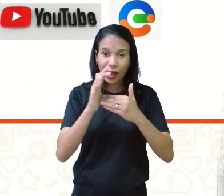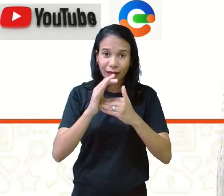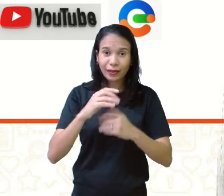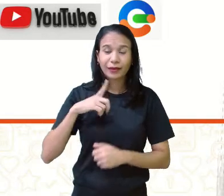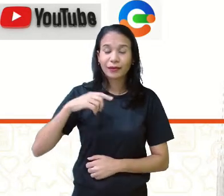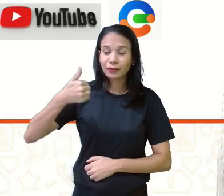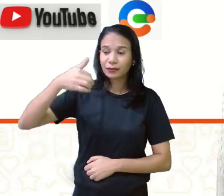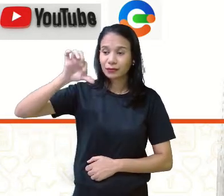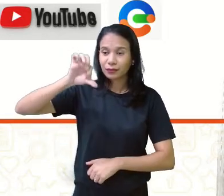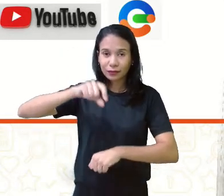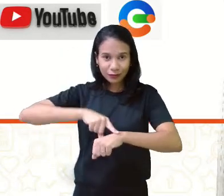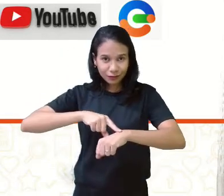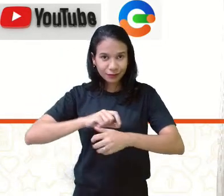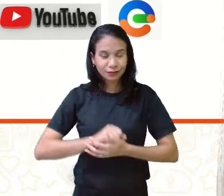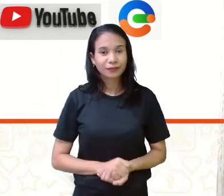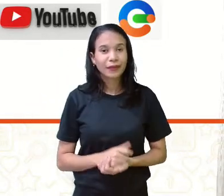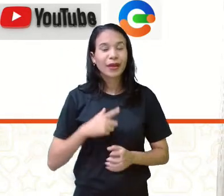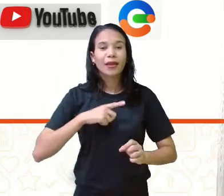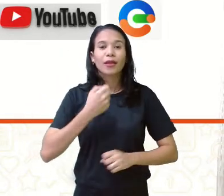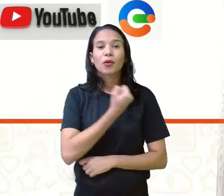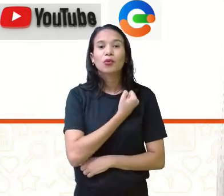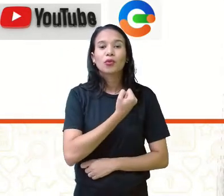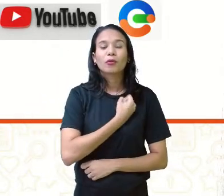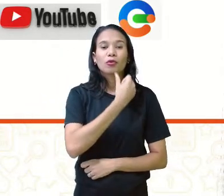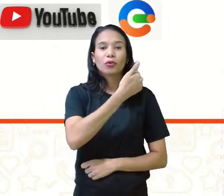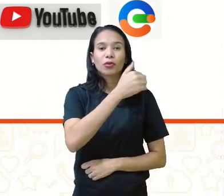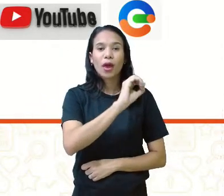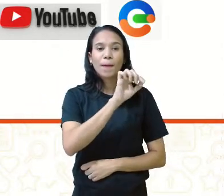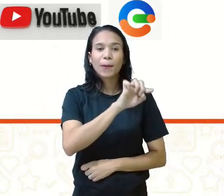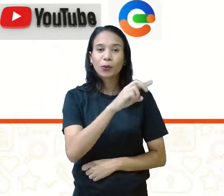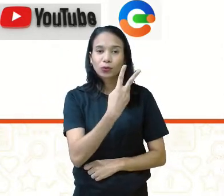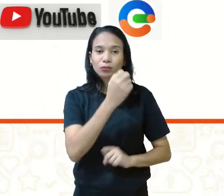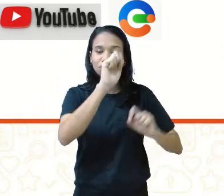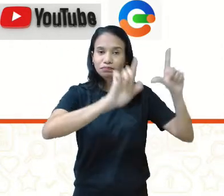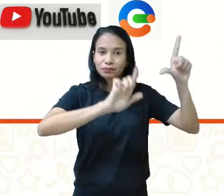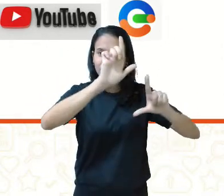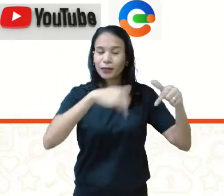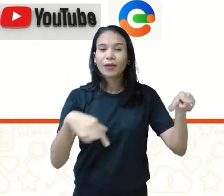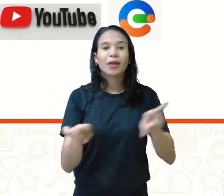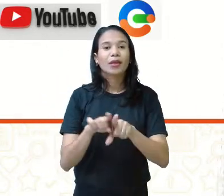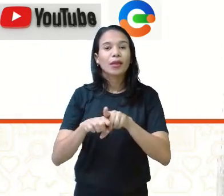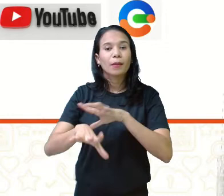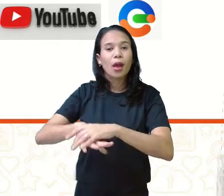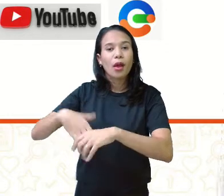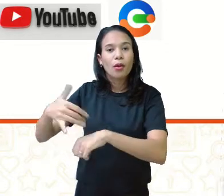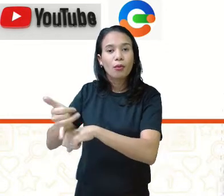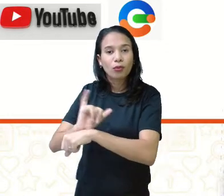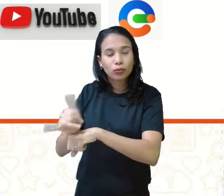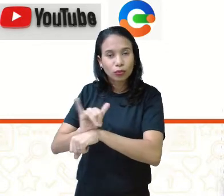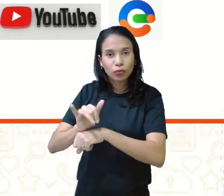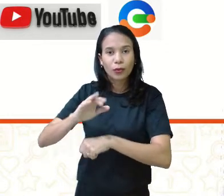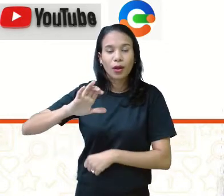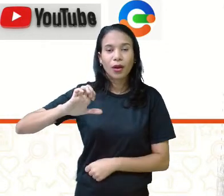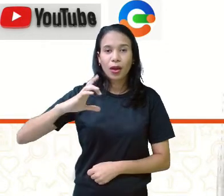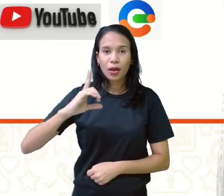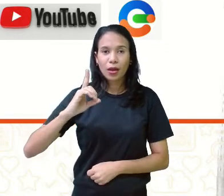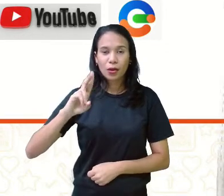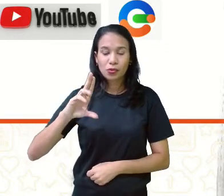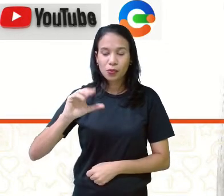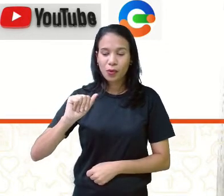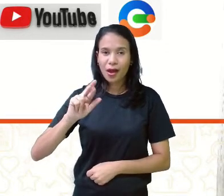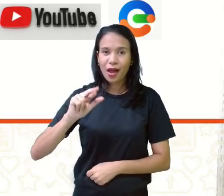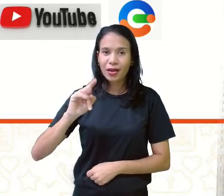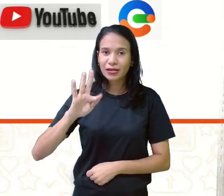18h45 às 19h, no canal 10.2, e também no YouTube, no canal do